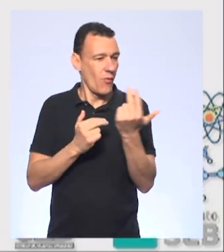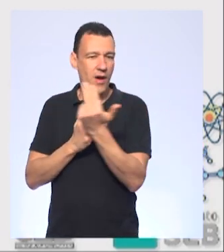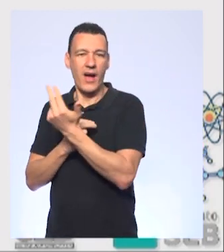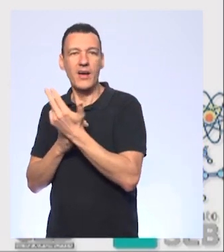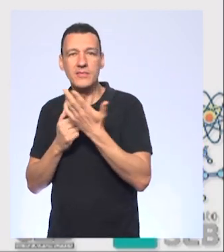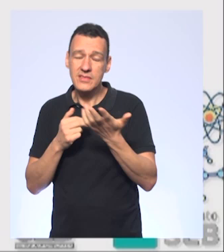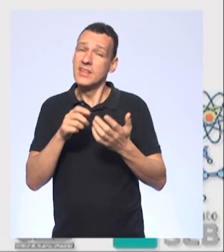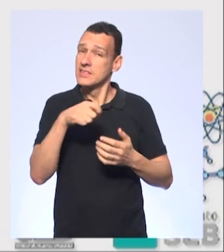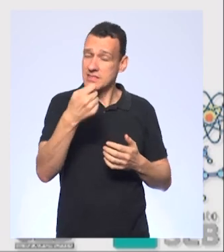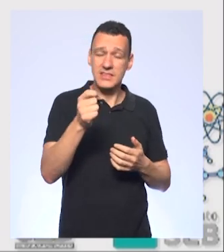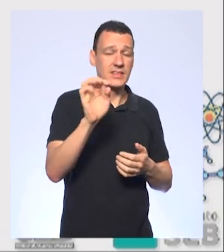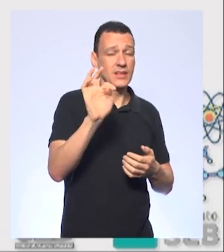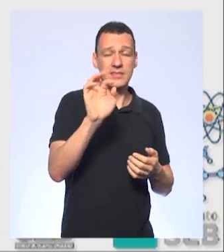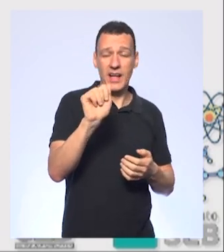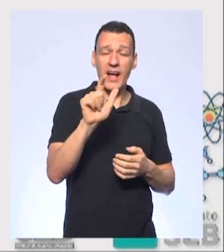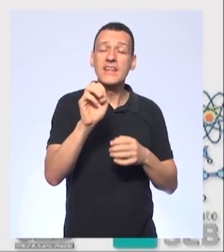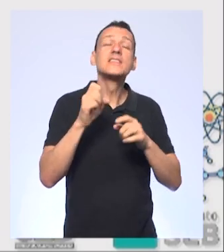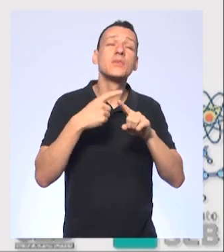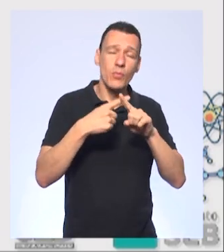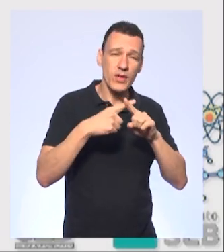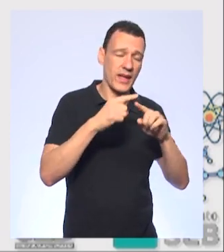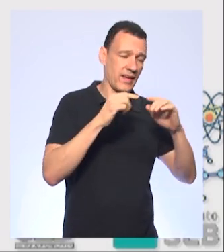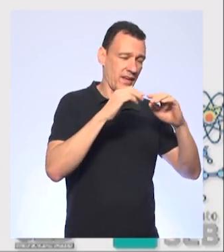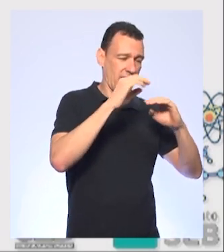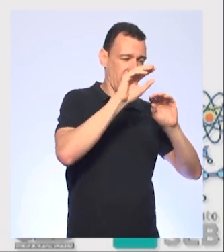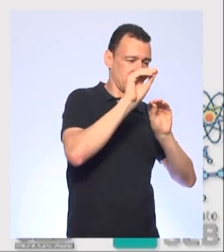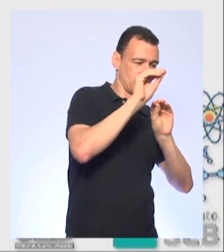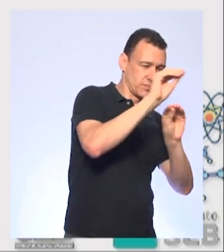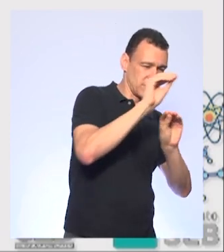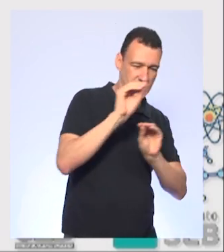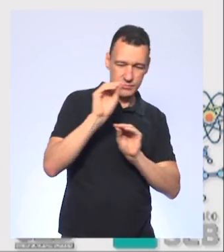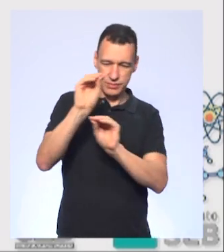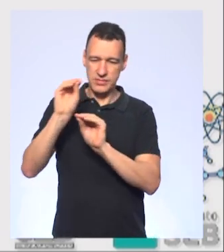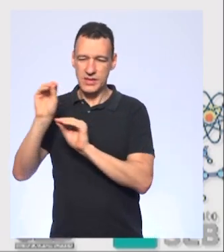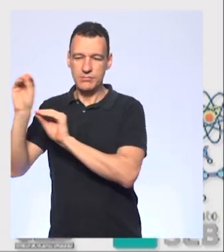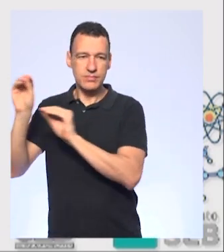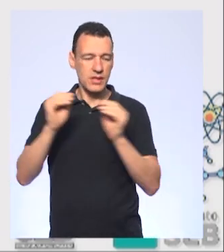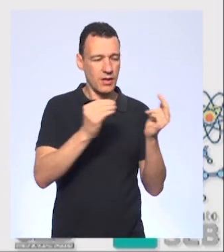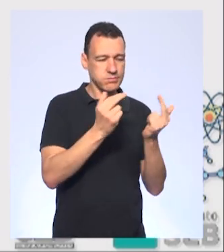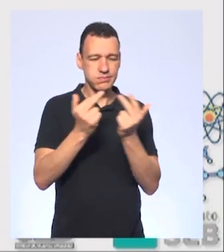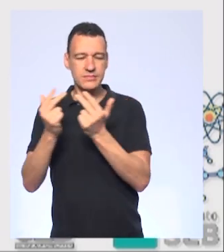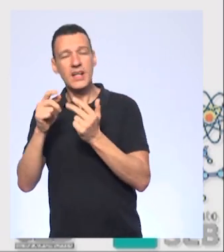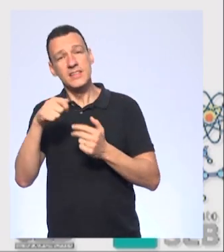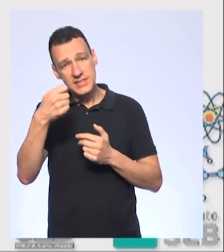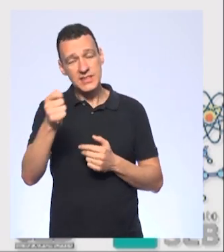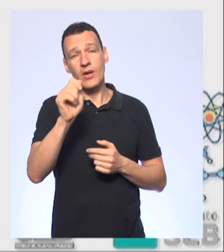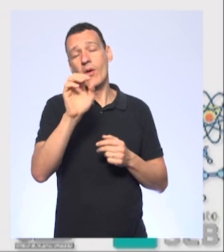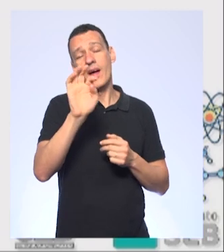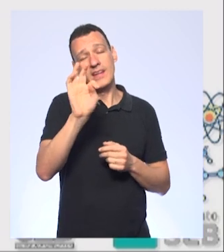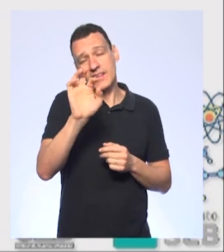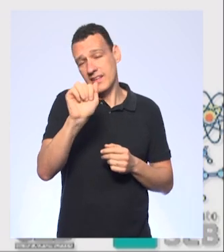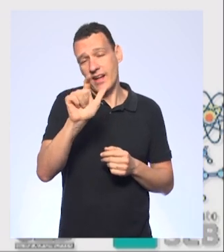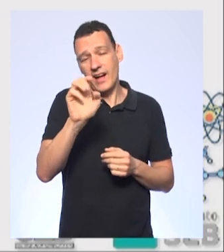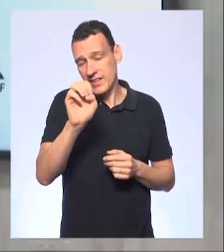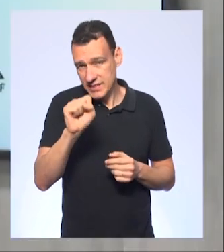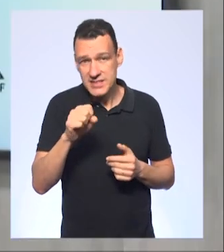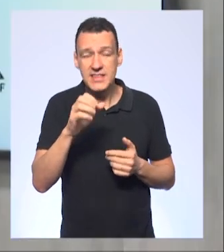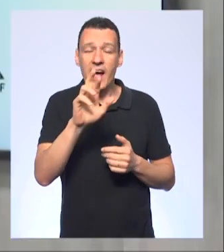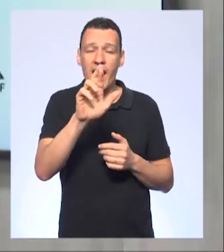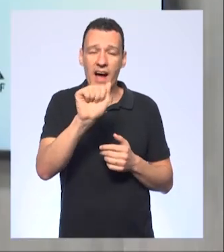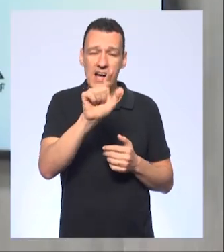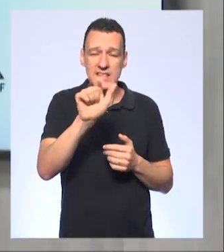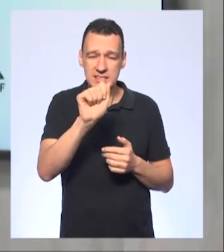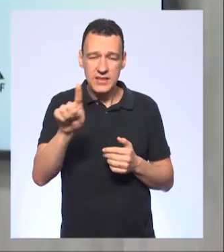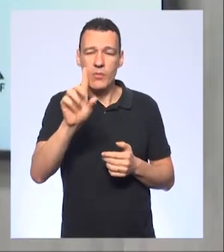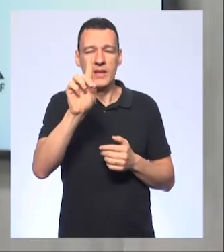são frações igualadas, razão e proporção, chamamos de Tales. Olha para mim aqui. Se dois triângulos são semelhantes,